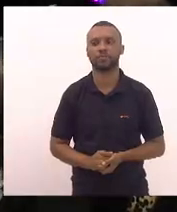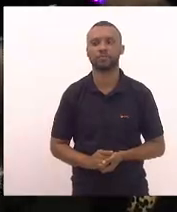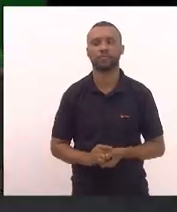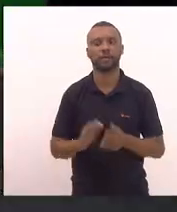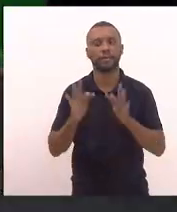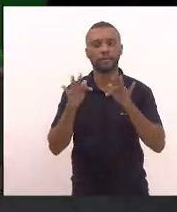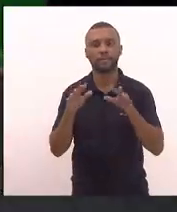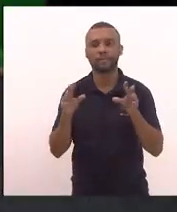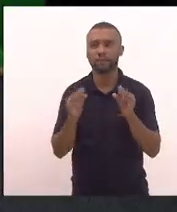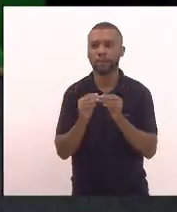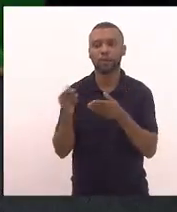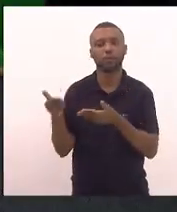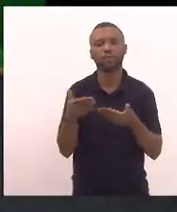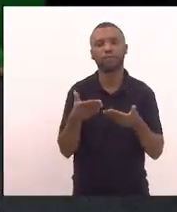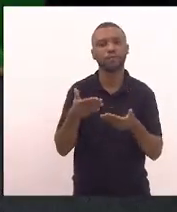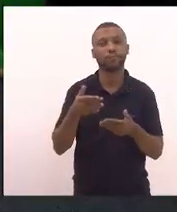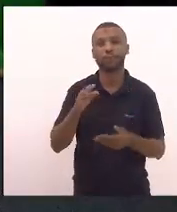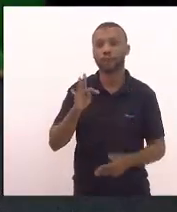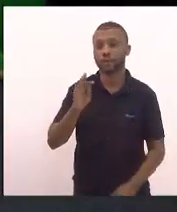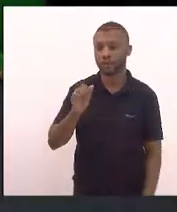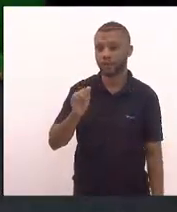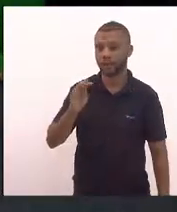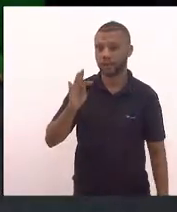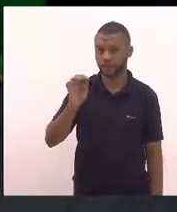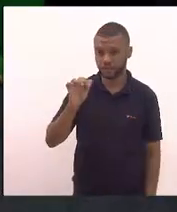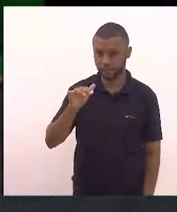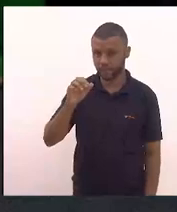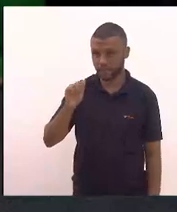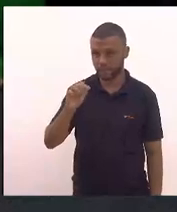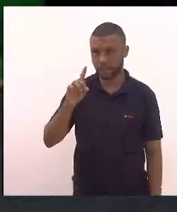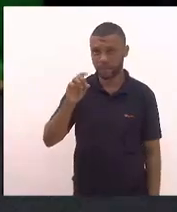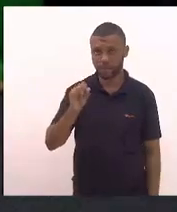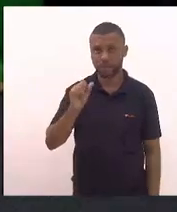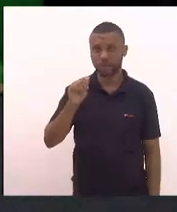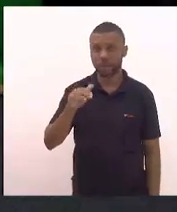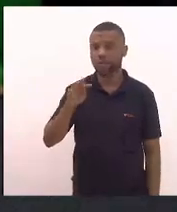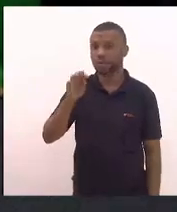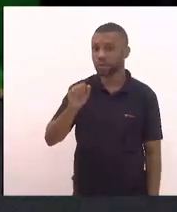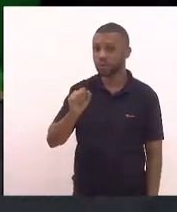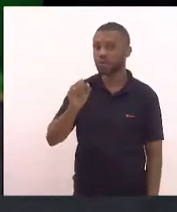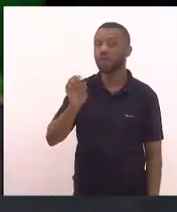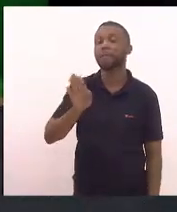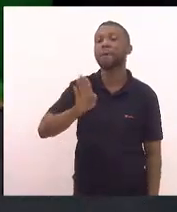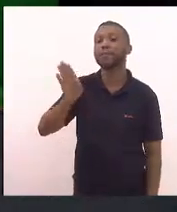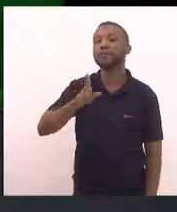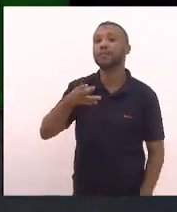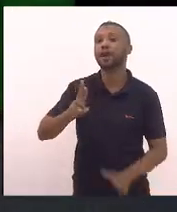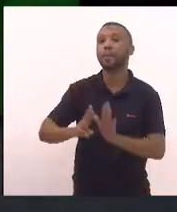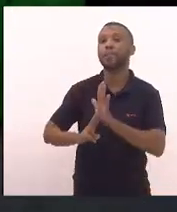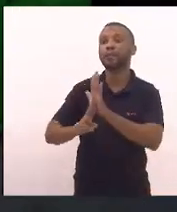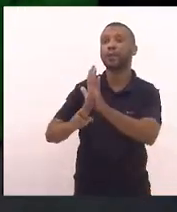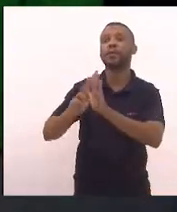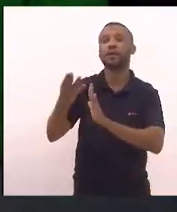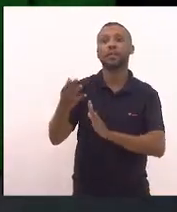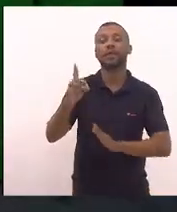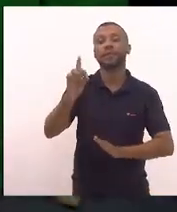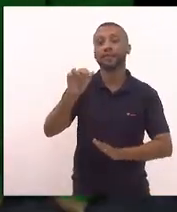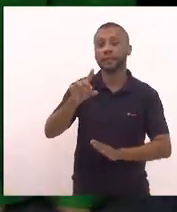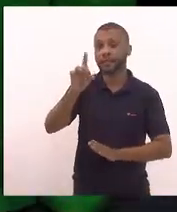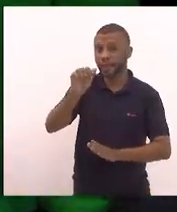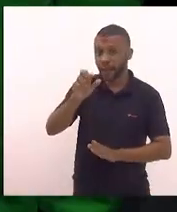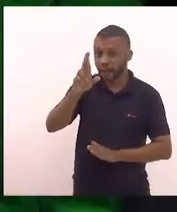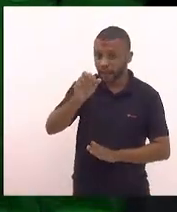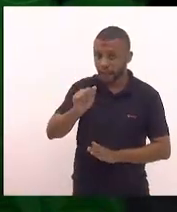Finalizando, convido a senhora Tatiana dos Santos Batista, aqui representada pela senhora Dandara